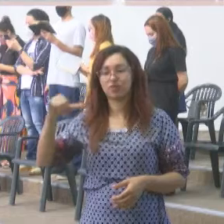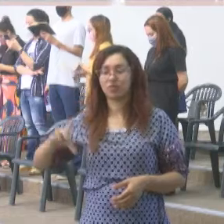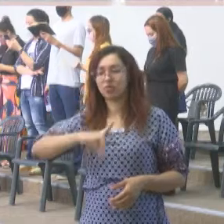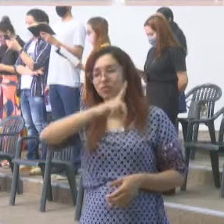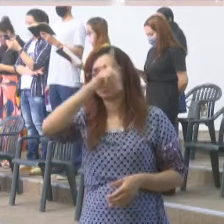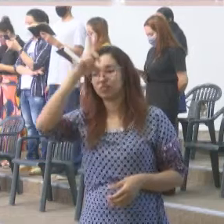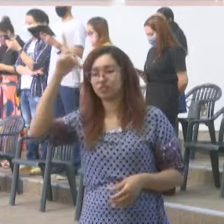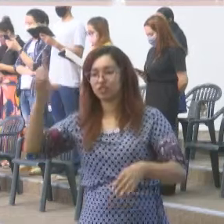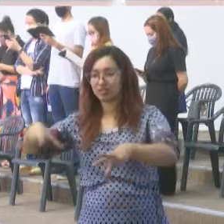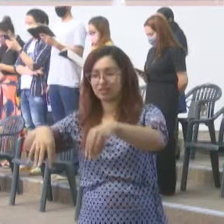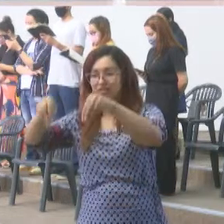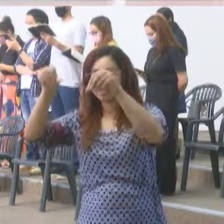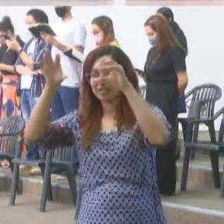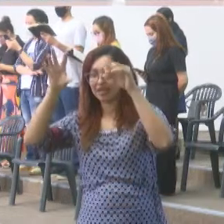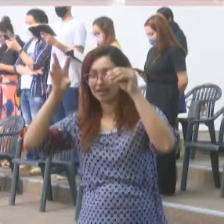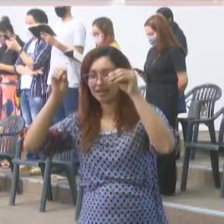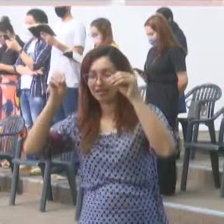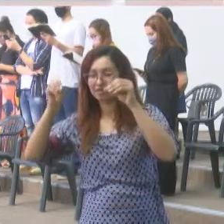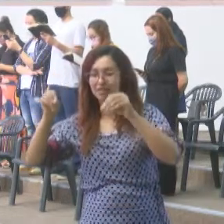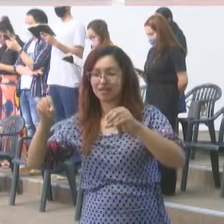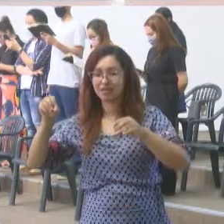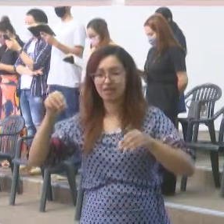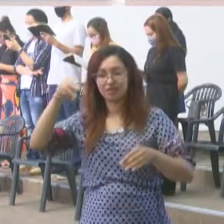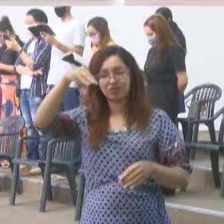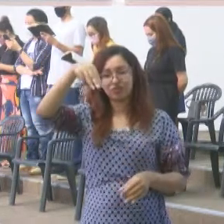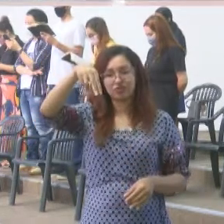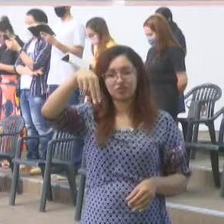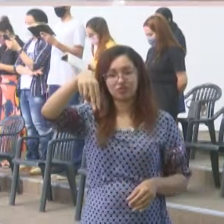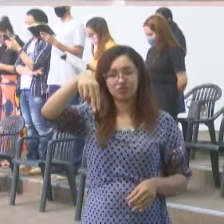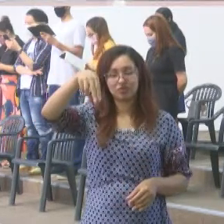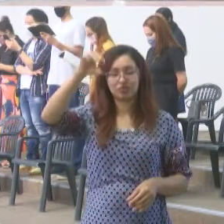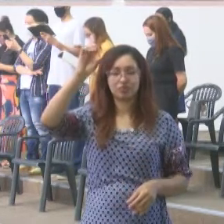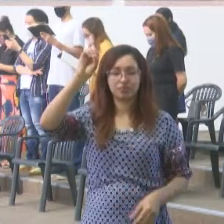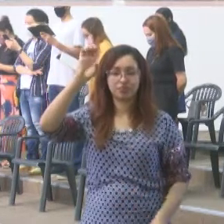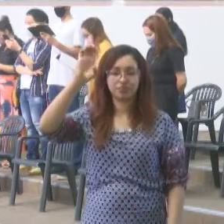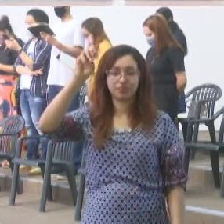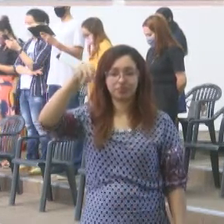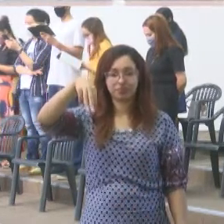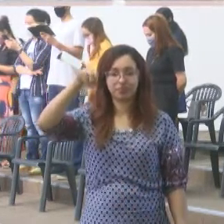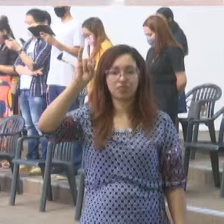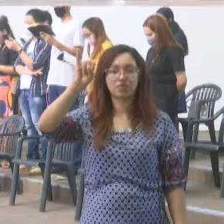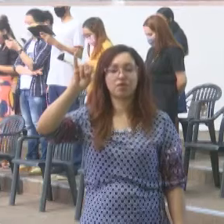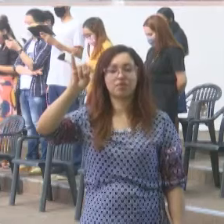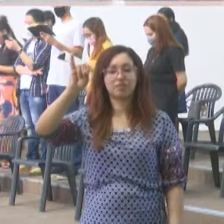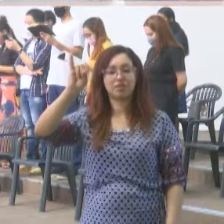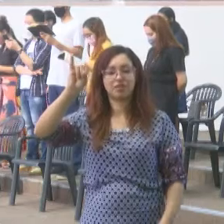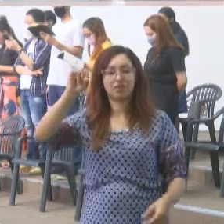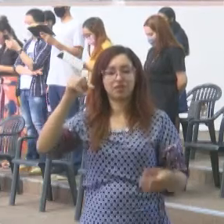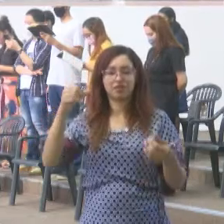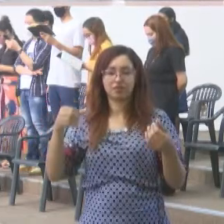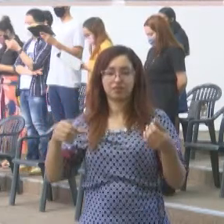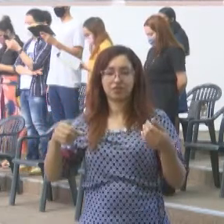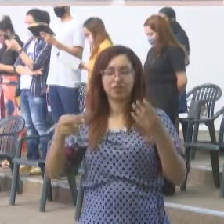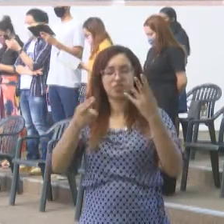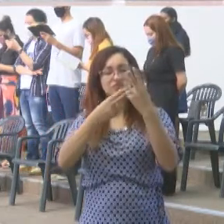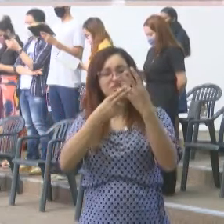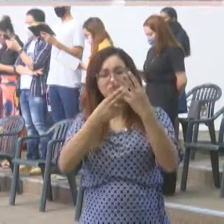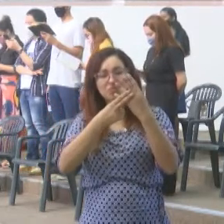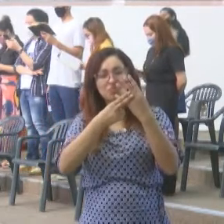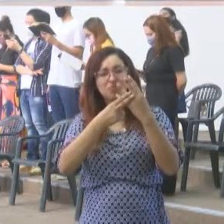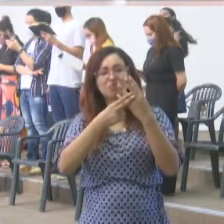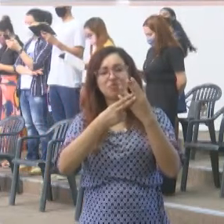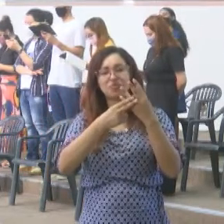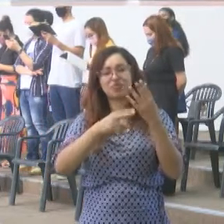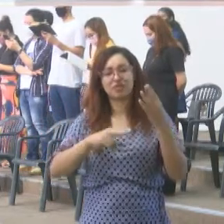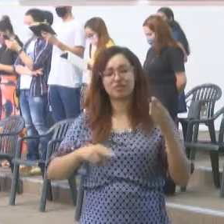a terra da mão de Noemi, também a tomarás da mão de Rute, a moabita, já viúva, para suscitar o nome do